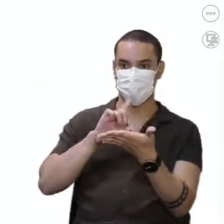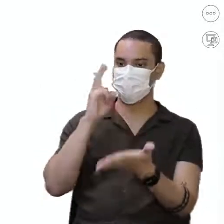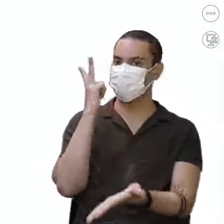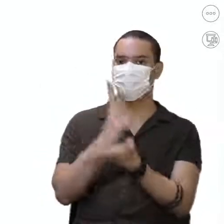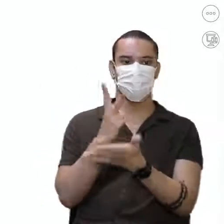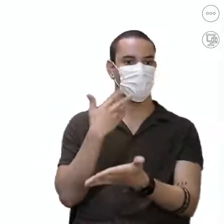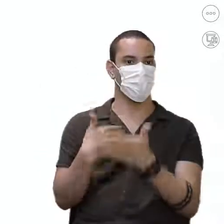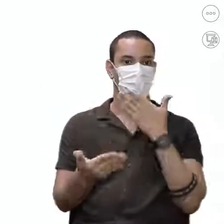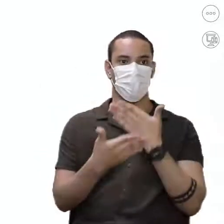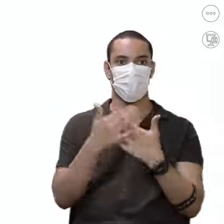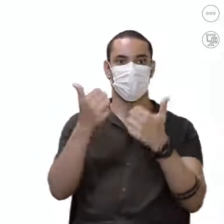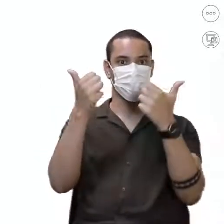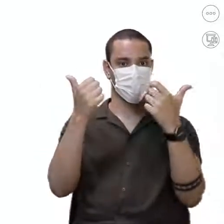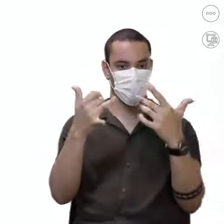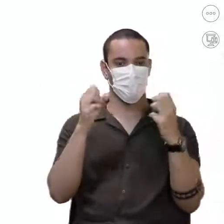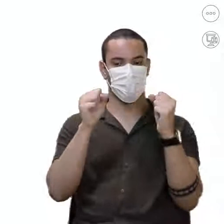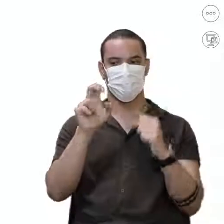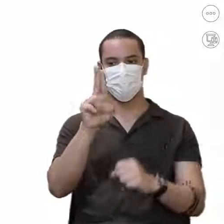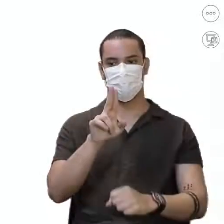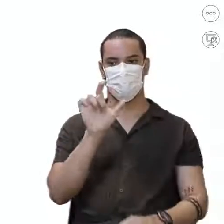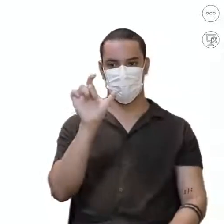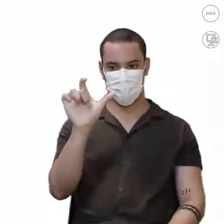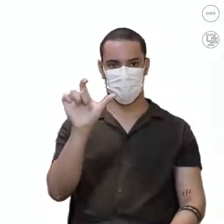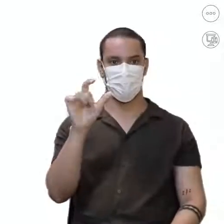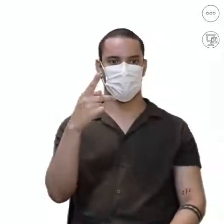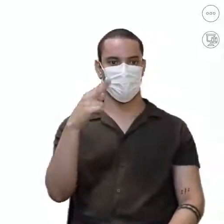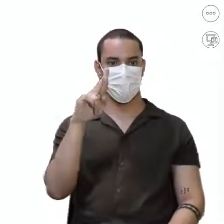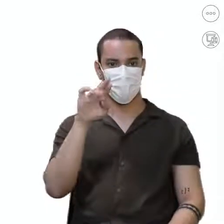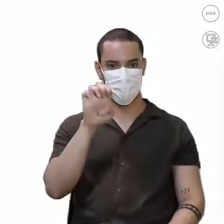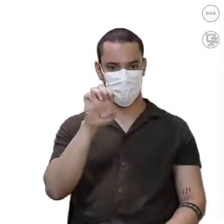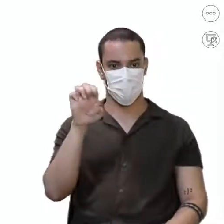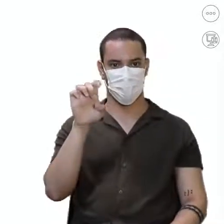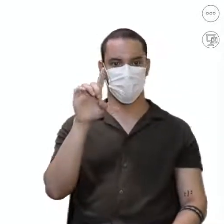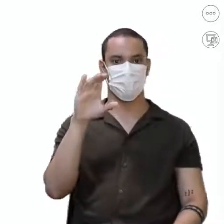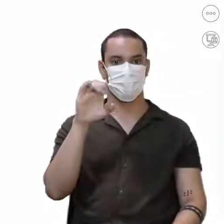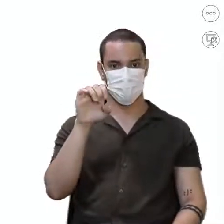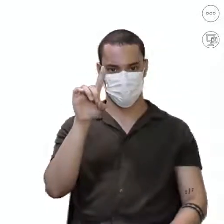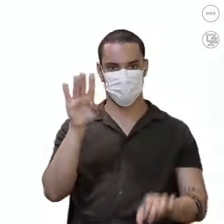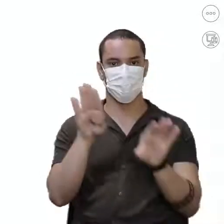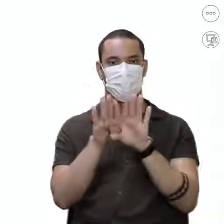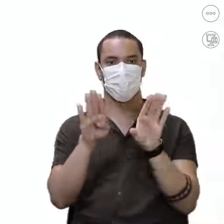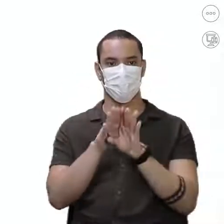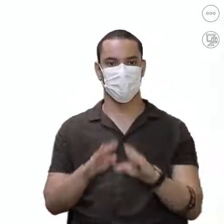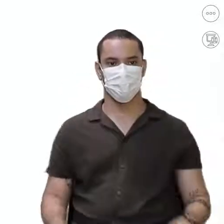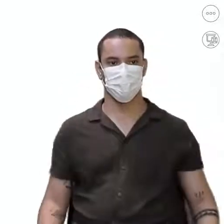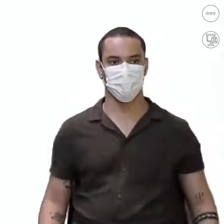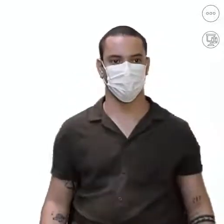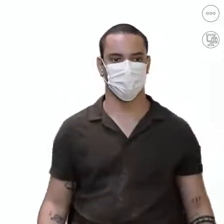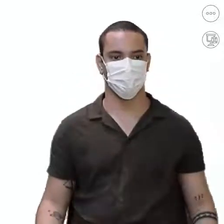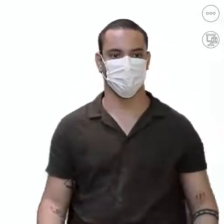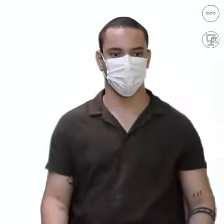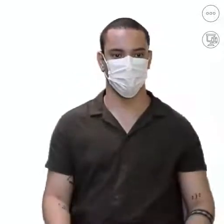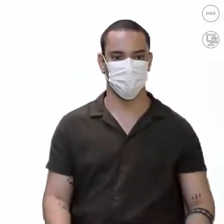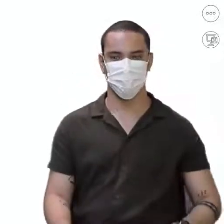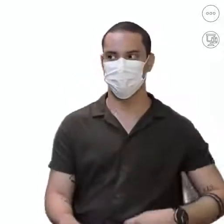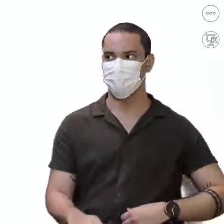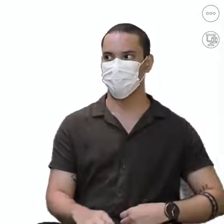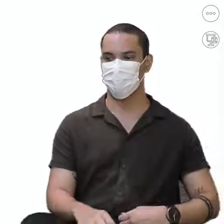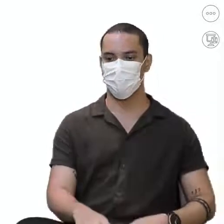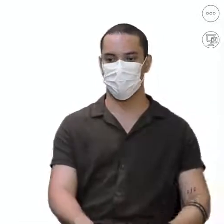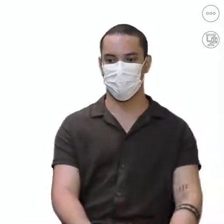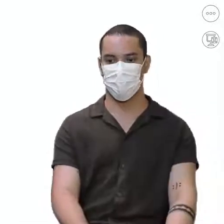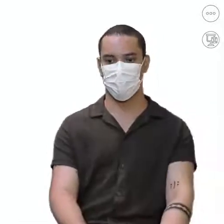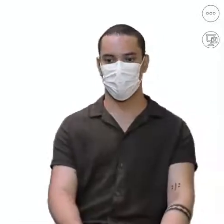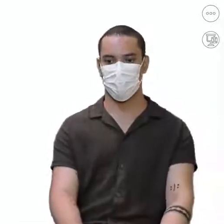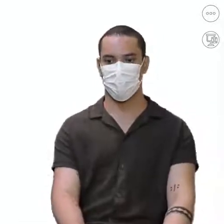falar sobre vir antes, você pode usar a palavra precede. Tá? Então, olha só. Temos aqui colocamos ela